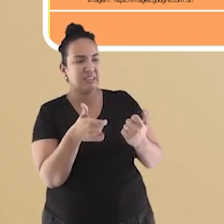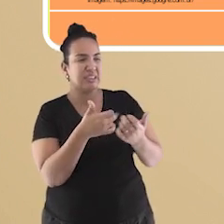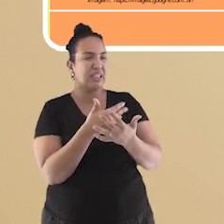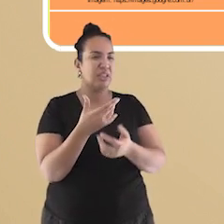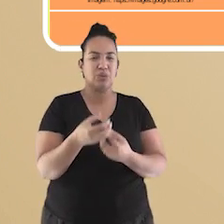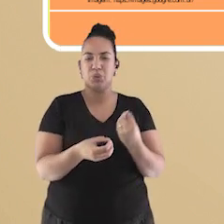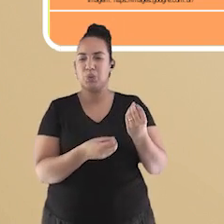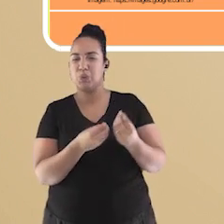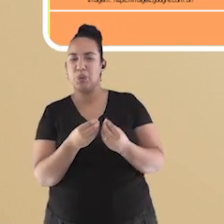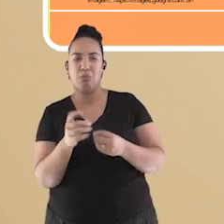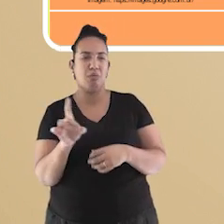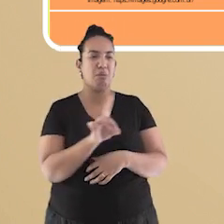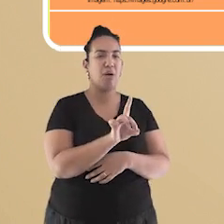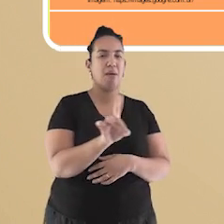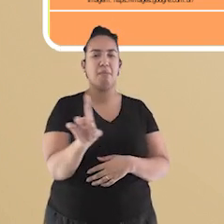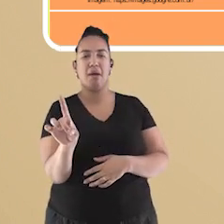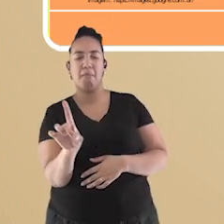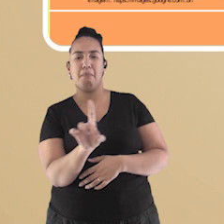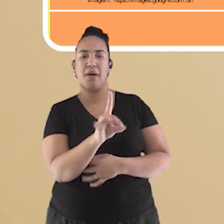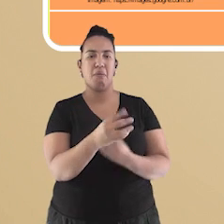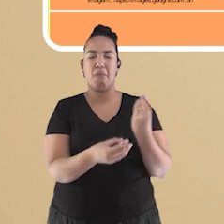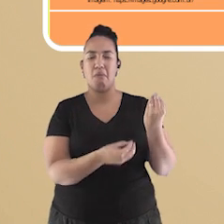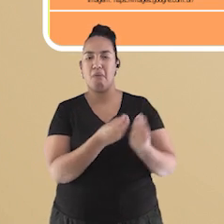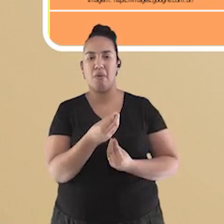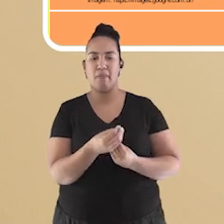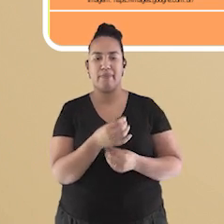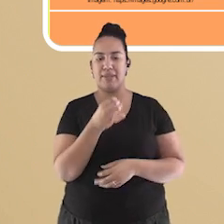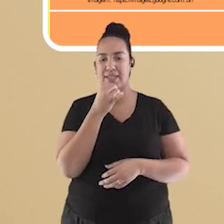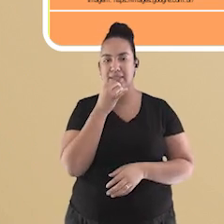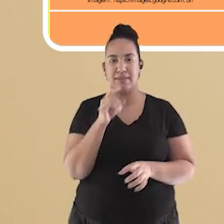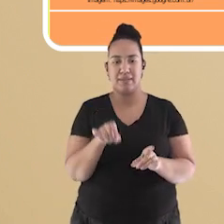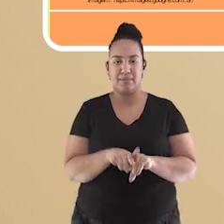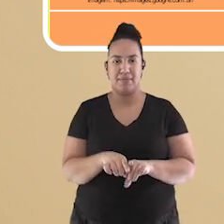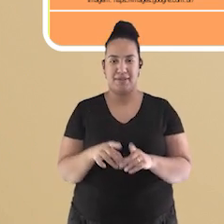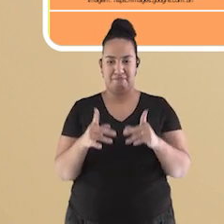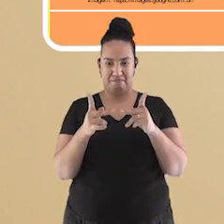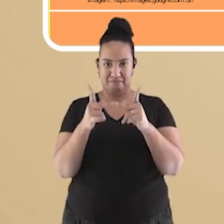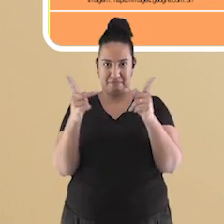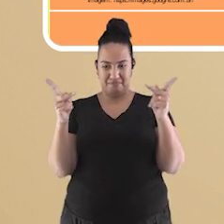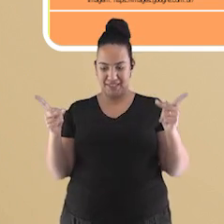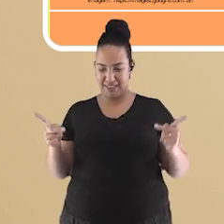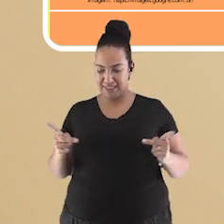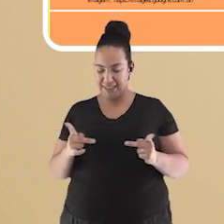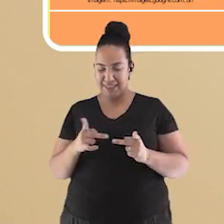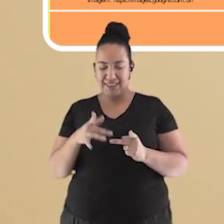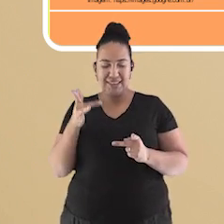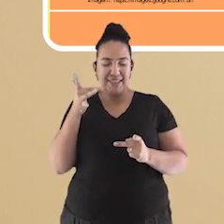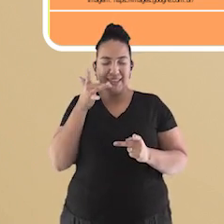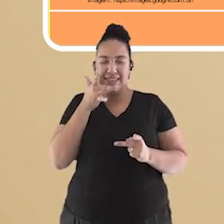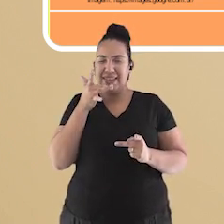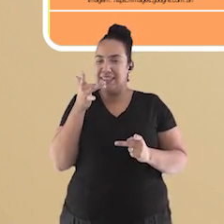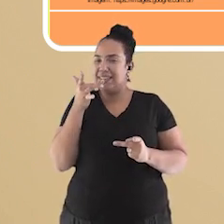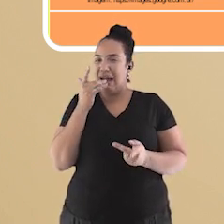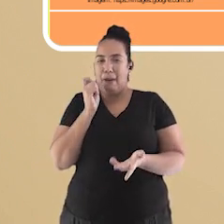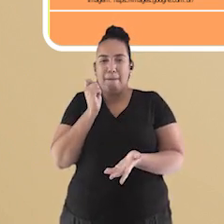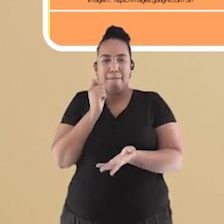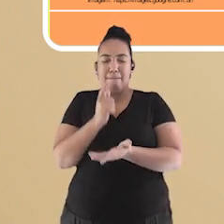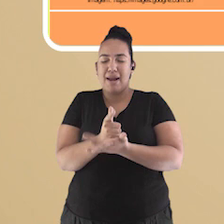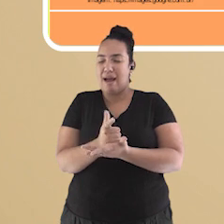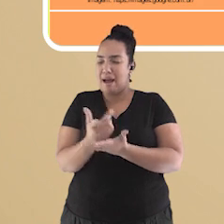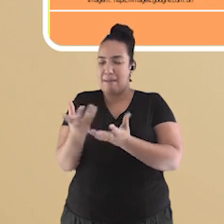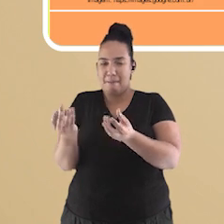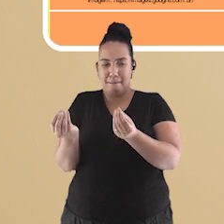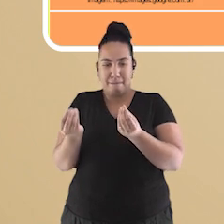ou mesmo se locomover. Como poderíamos receber aquela pizza gostosa, ou um lanche, ou